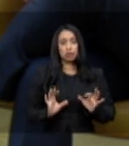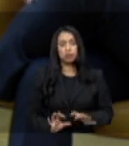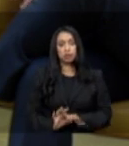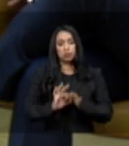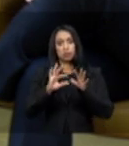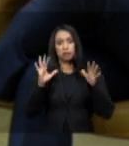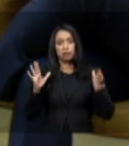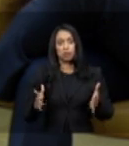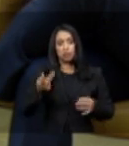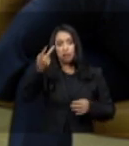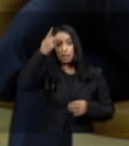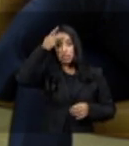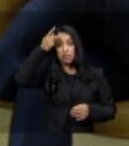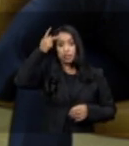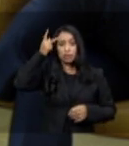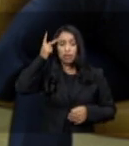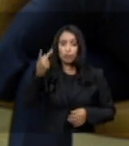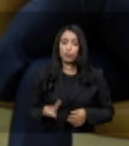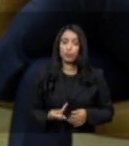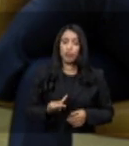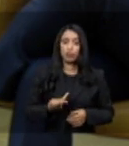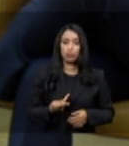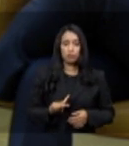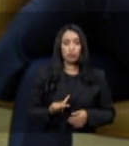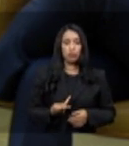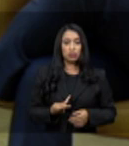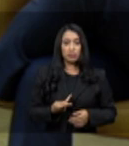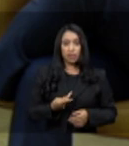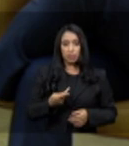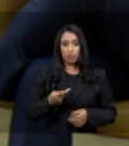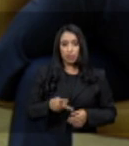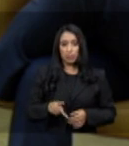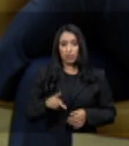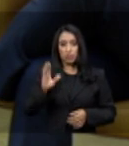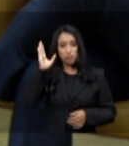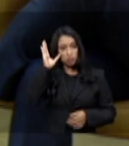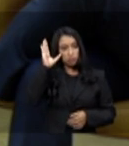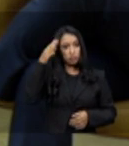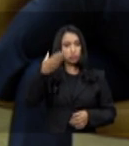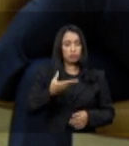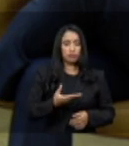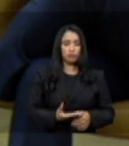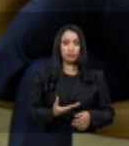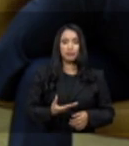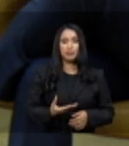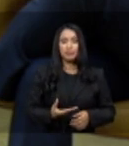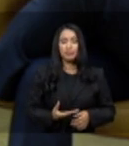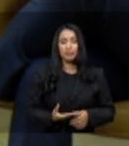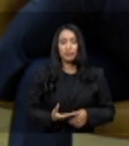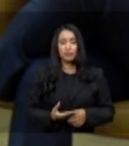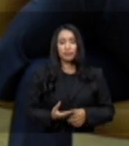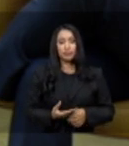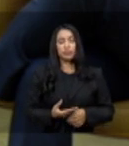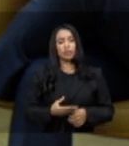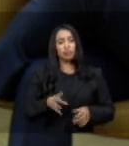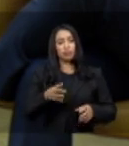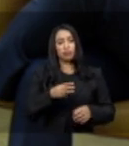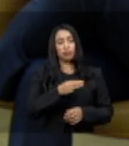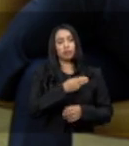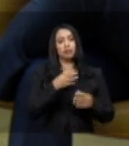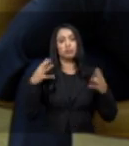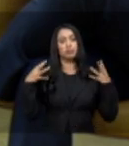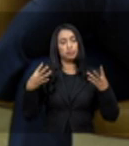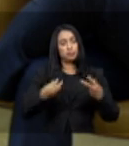livramento de pessoas encarceradas na perspectiva desta decisão desta douta decisão proferida pelo eminente ministro